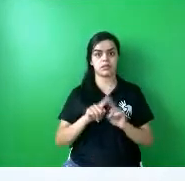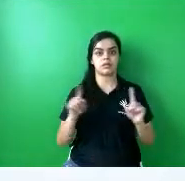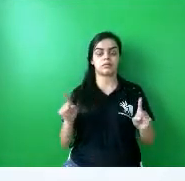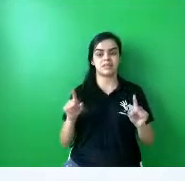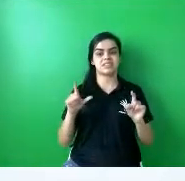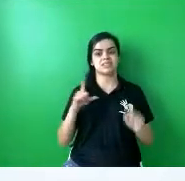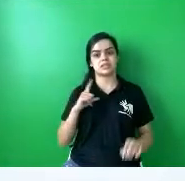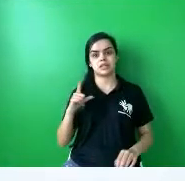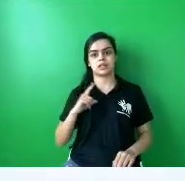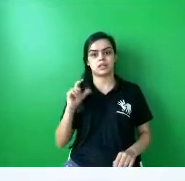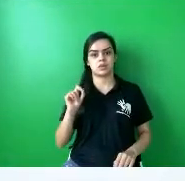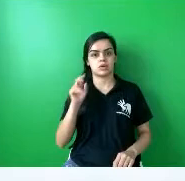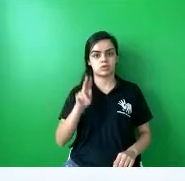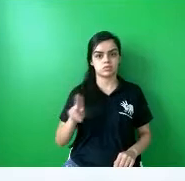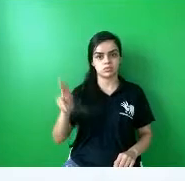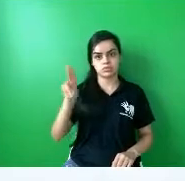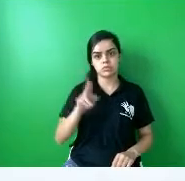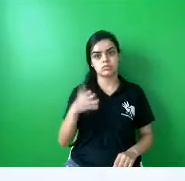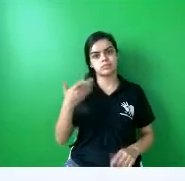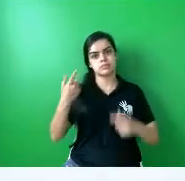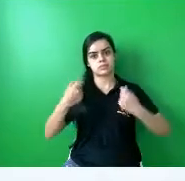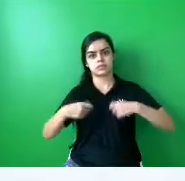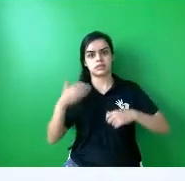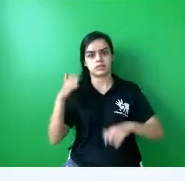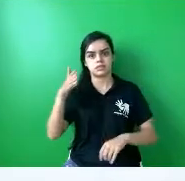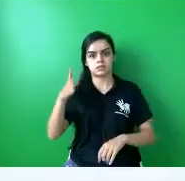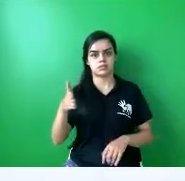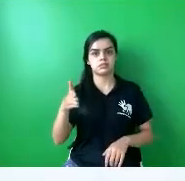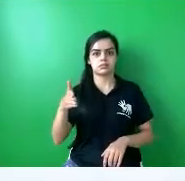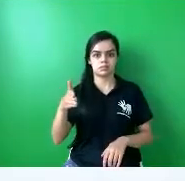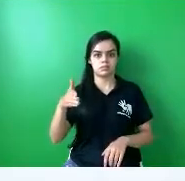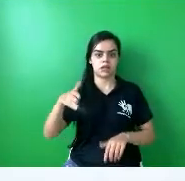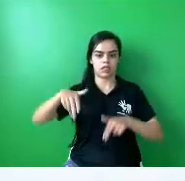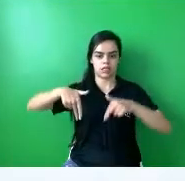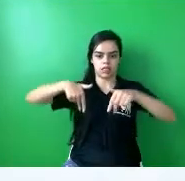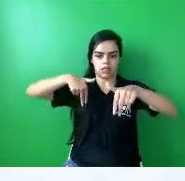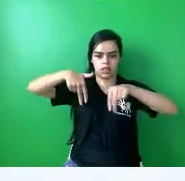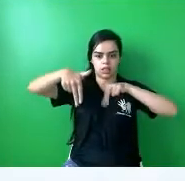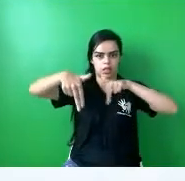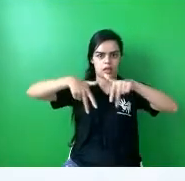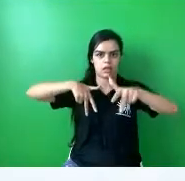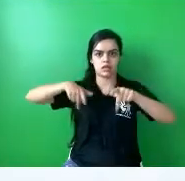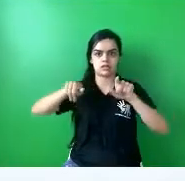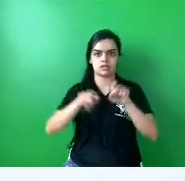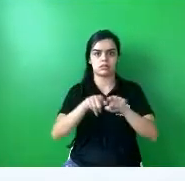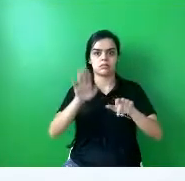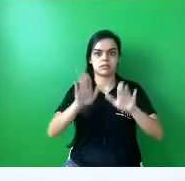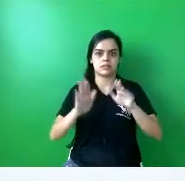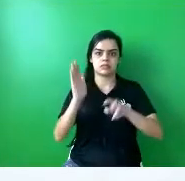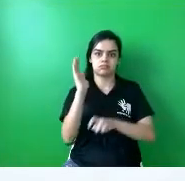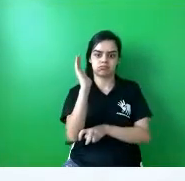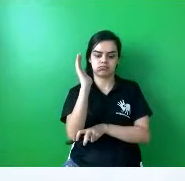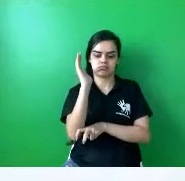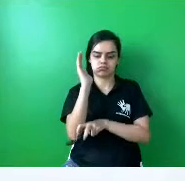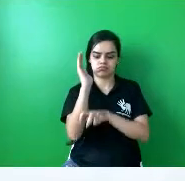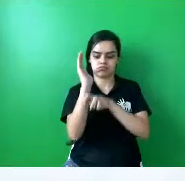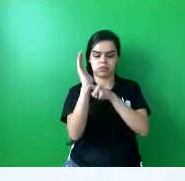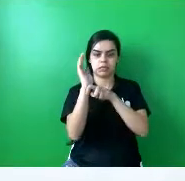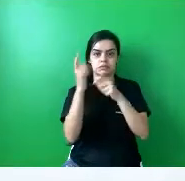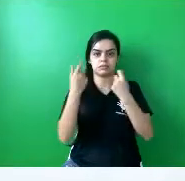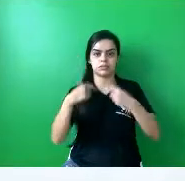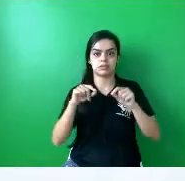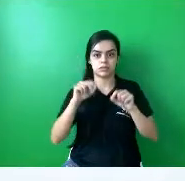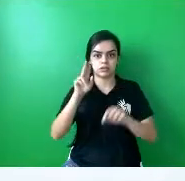tem utilização, por exemplo, eu preciso passar pelo corredor, né? Eu preciso, às vezes, utilizar o elevador. Ela vai ter